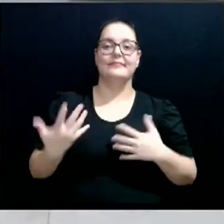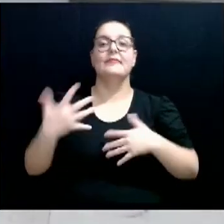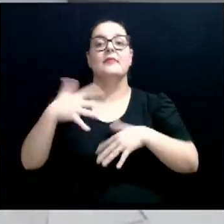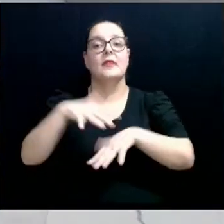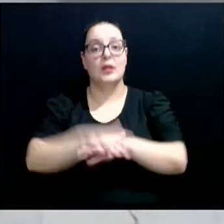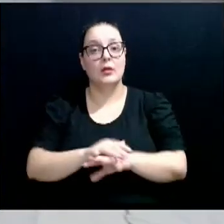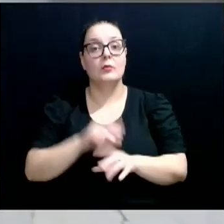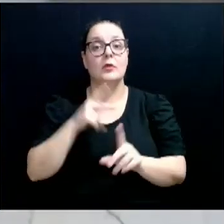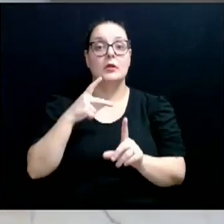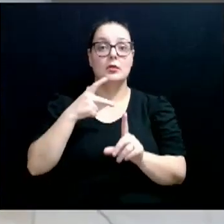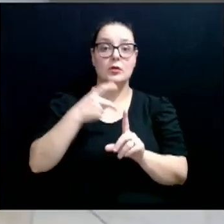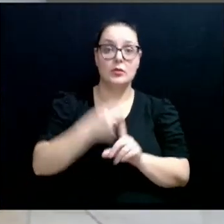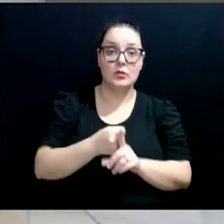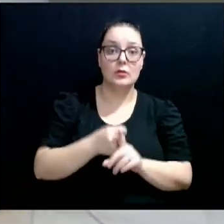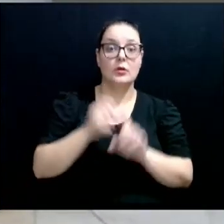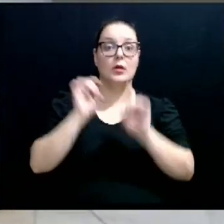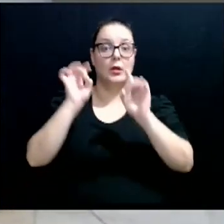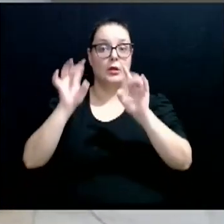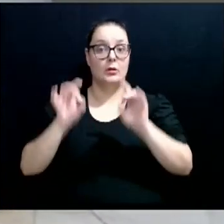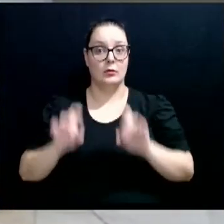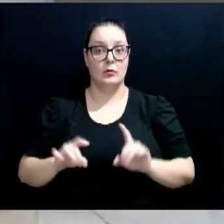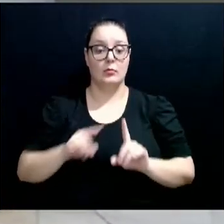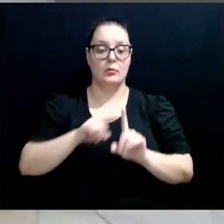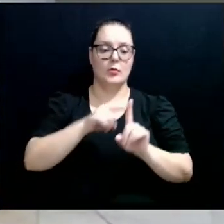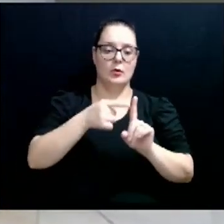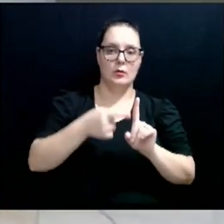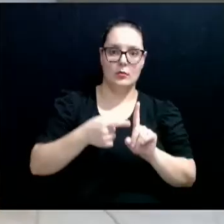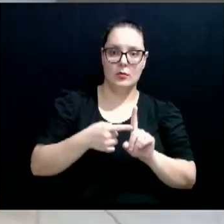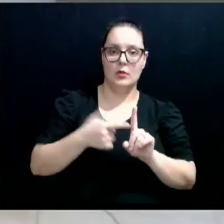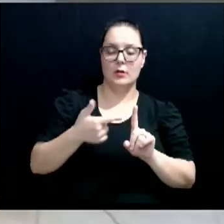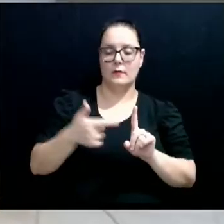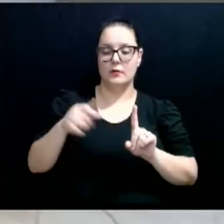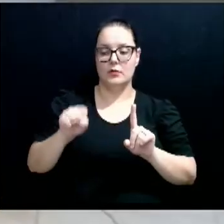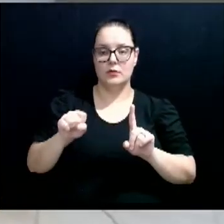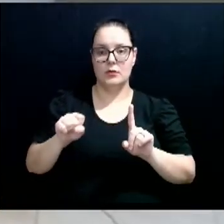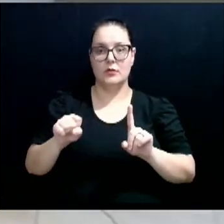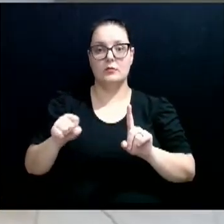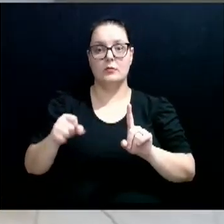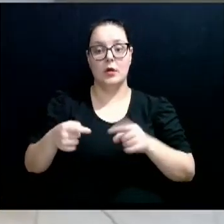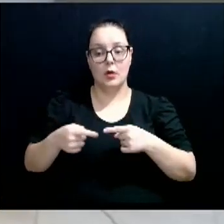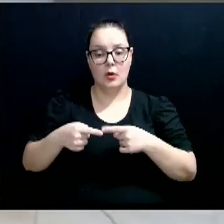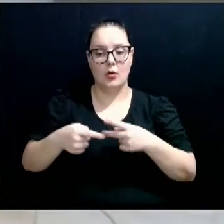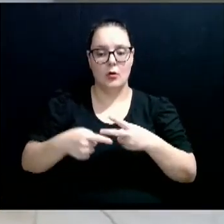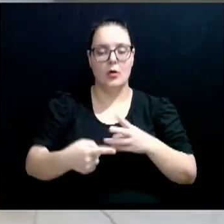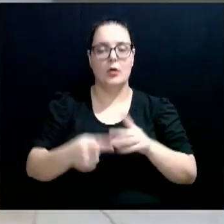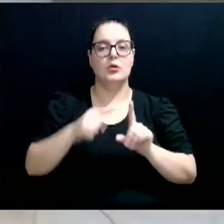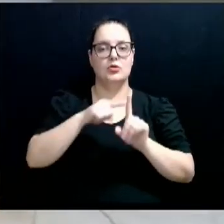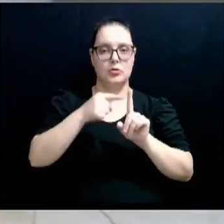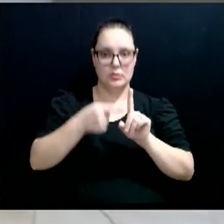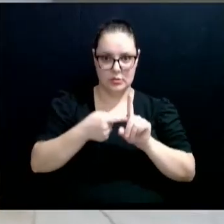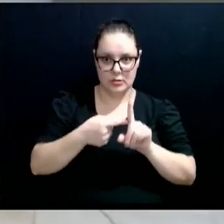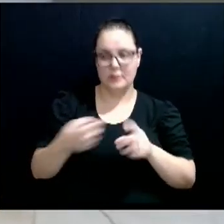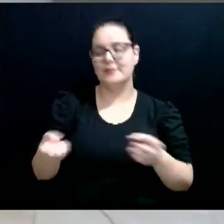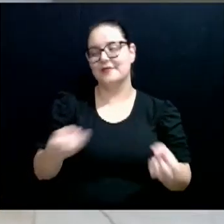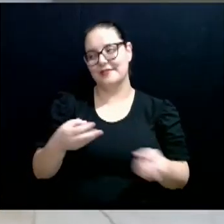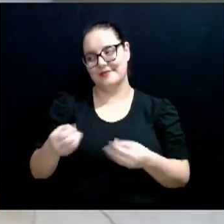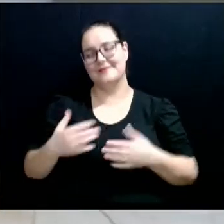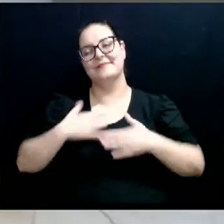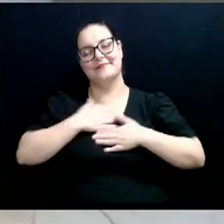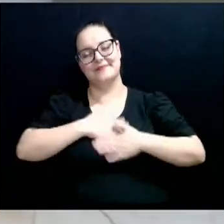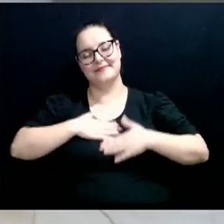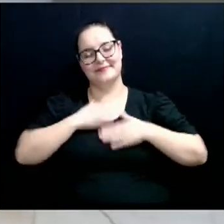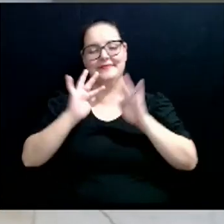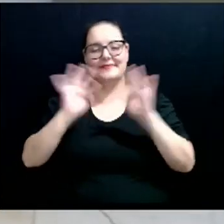ela é específica para gestantes a partir da 28ª semana. Então é uma grande novidade aí que a gente fica muito satisfeito em divulgar para a